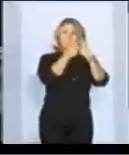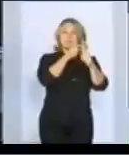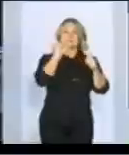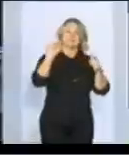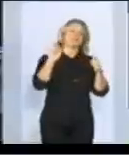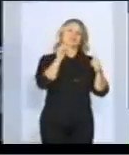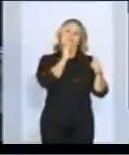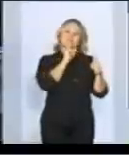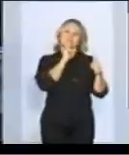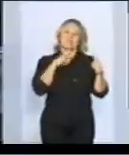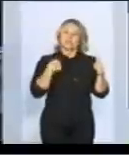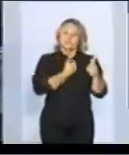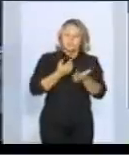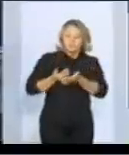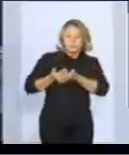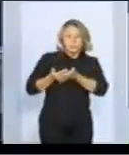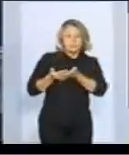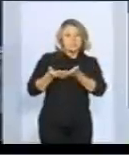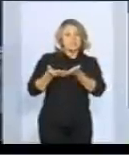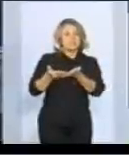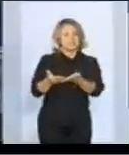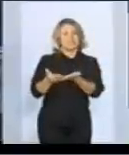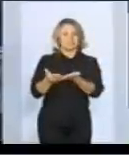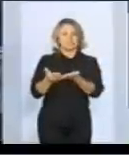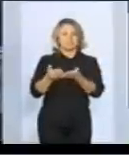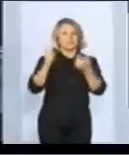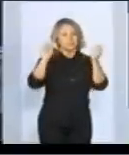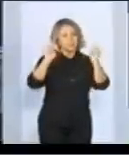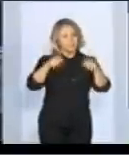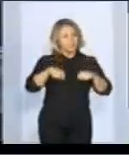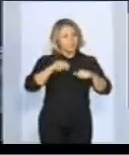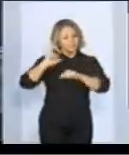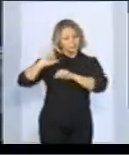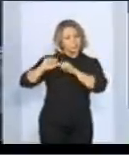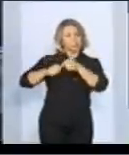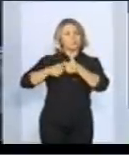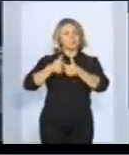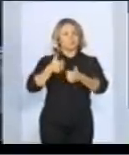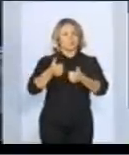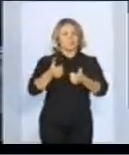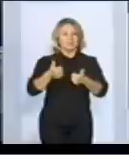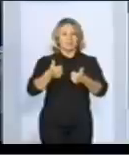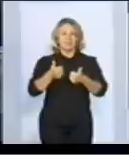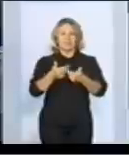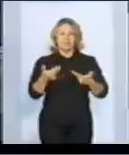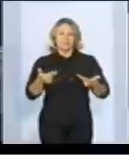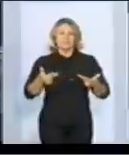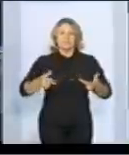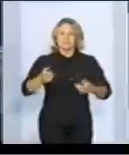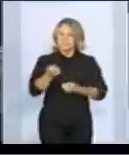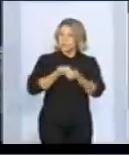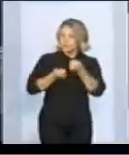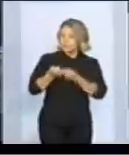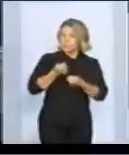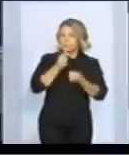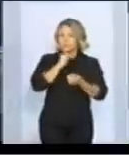é que nós estamos partindo do princípio de que é possível inverter a lógica econômica. Inverter em que sentido?